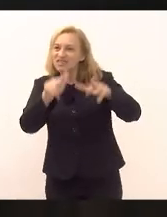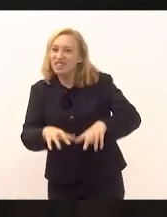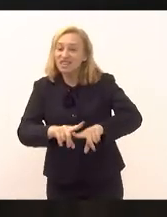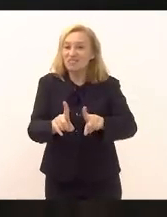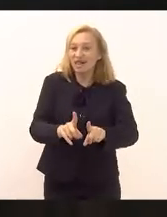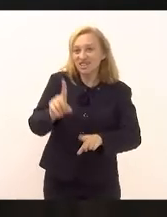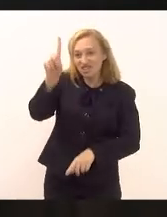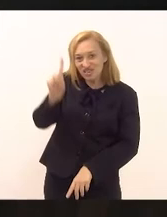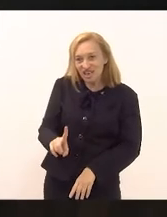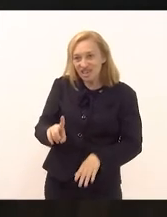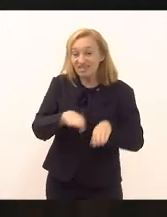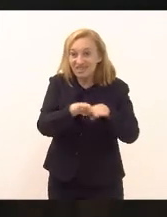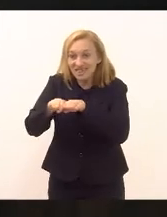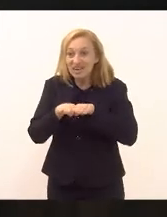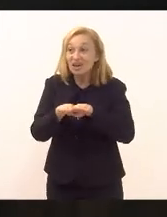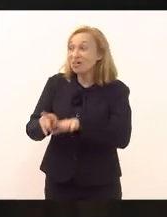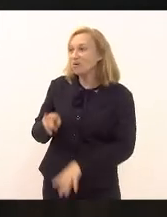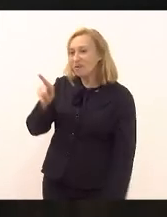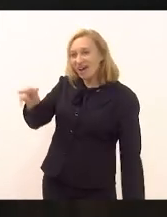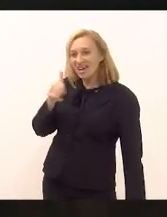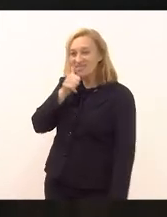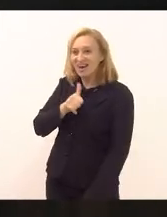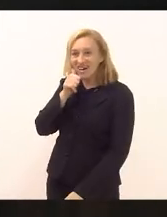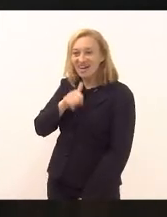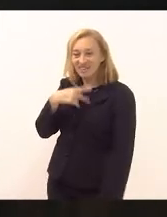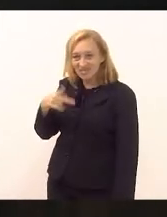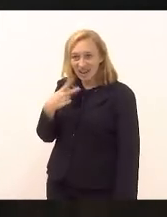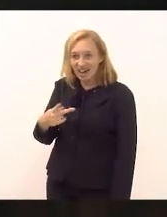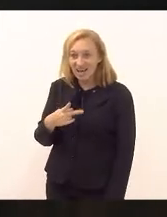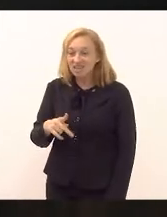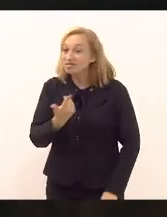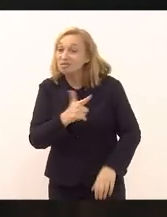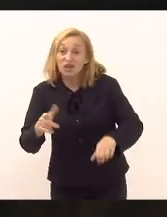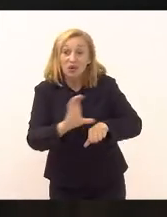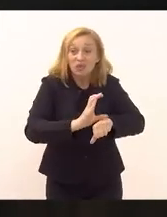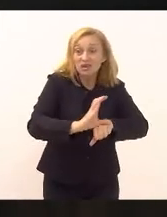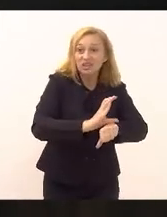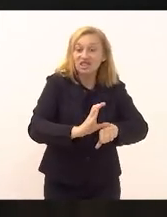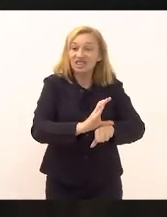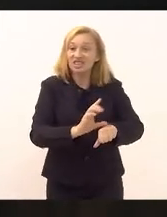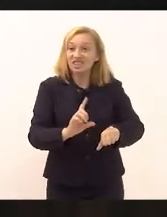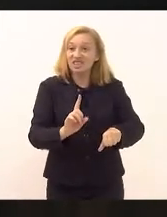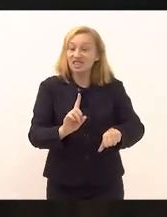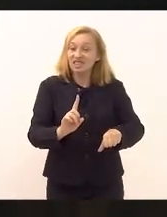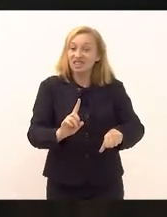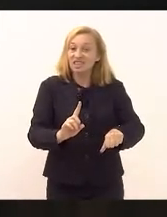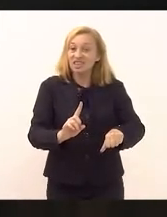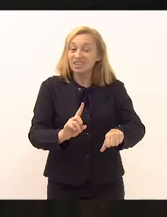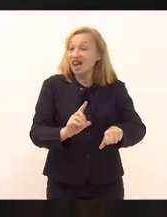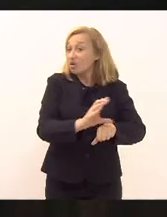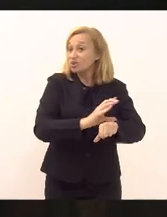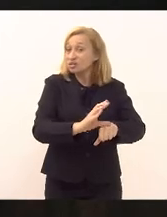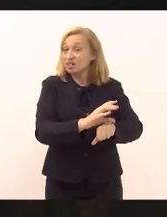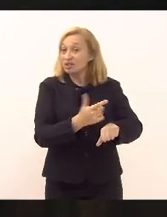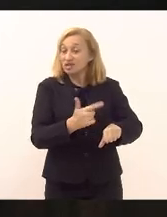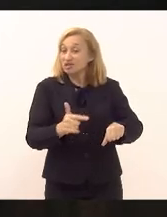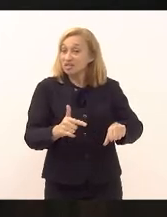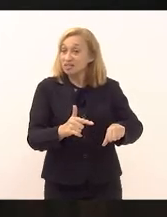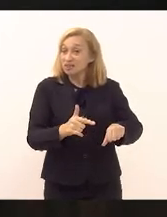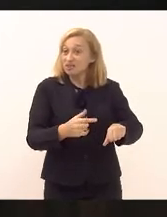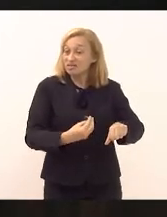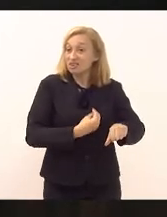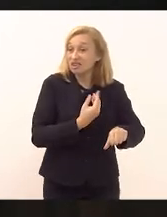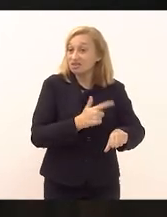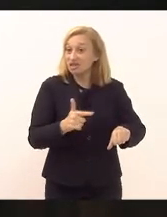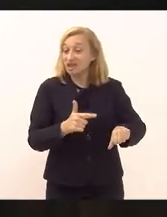iguais. E como elas disseram, né, não há Constituição que não faça... A Constituição não existe se não fizer valer